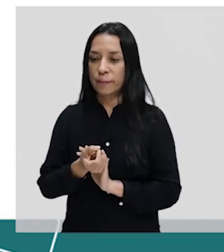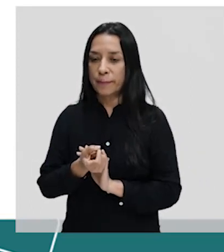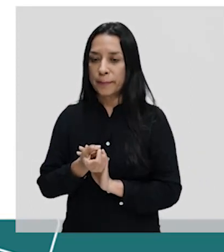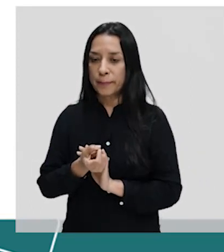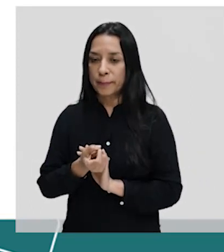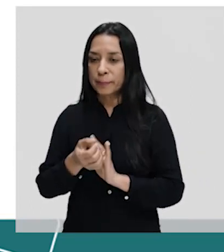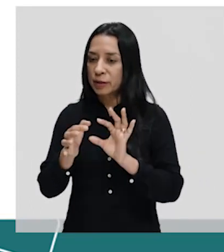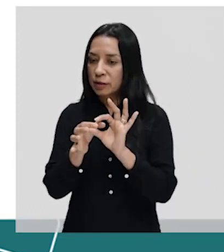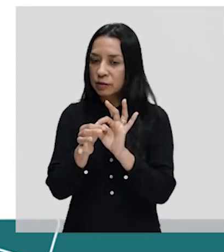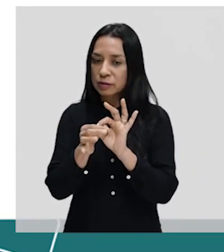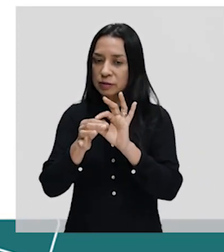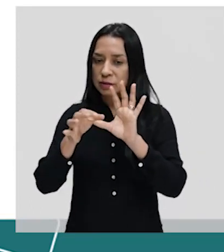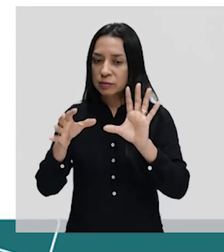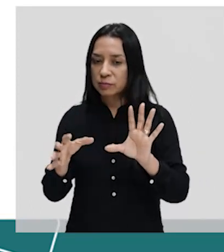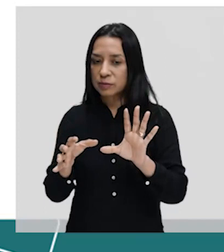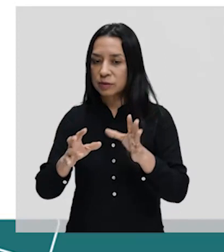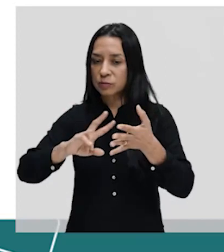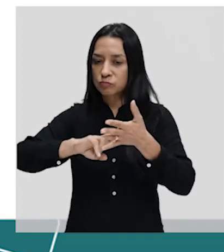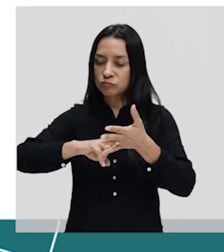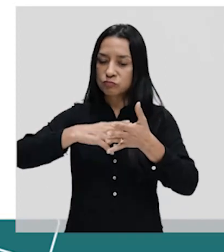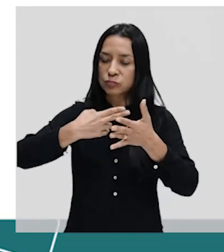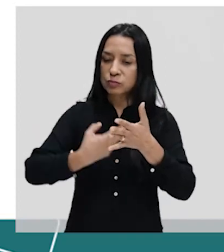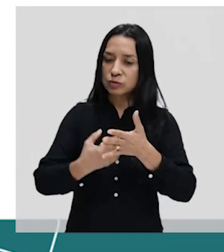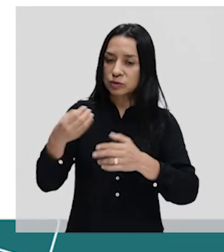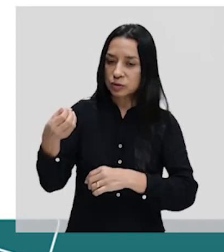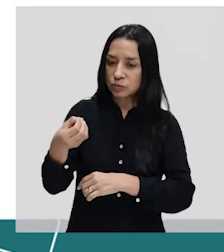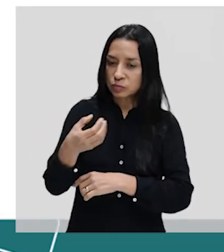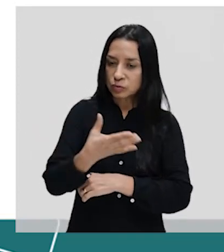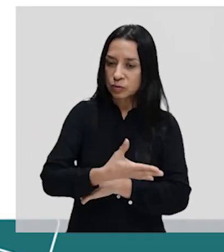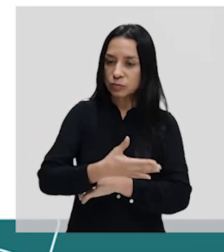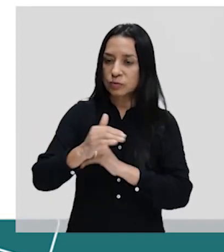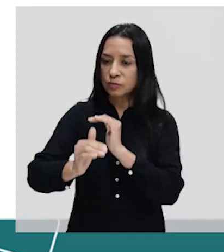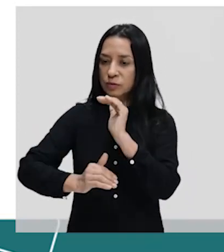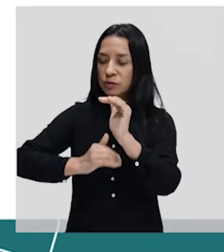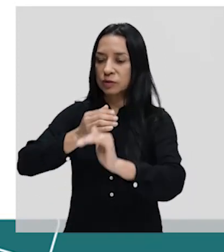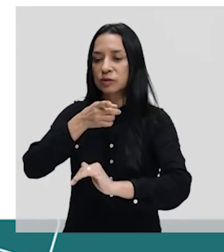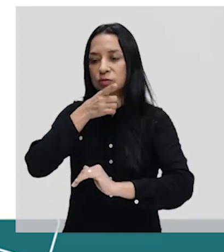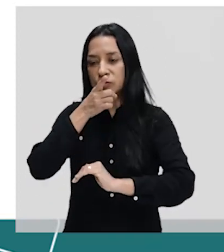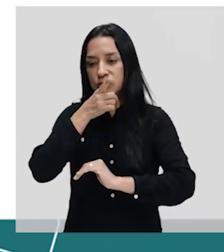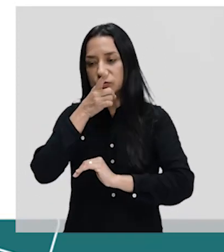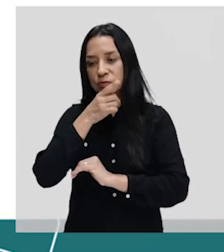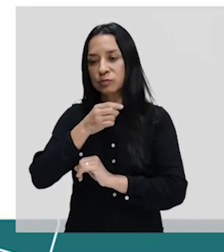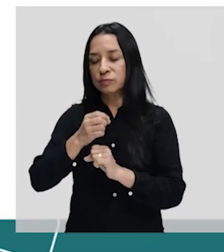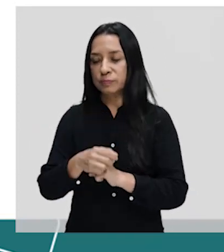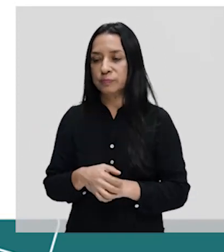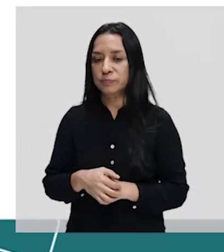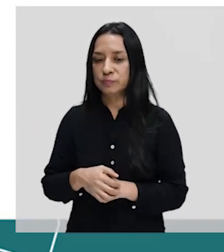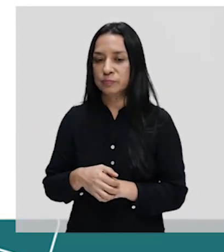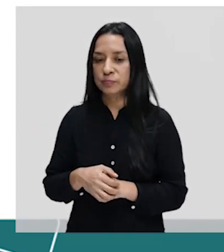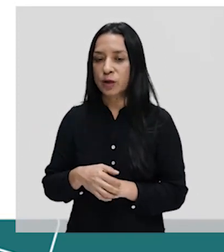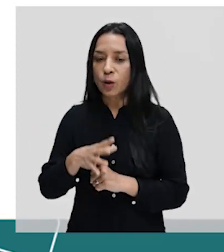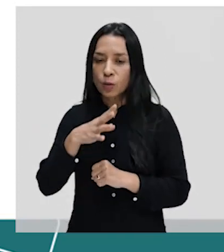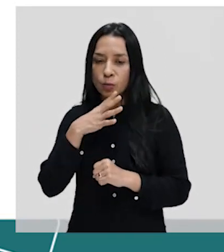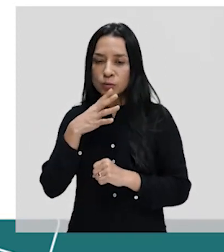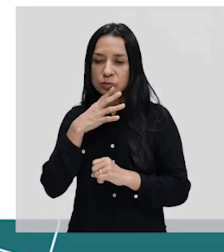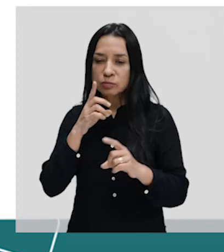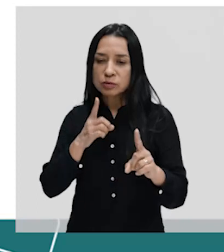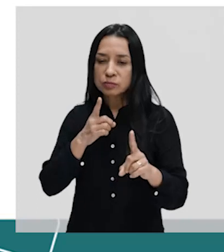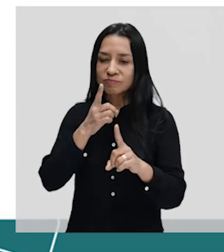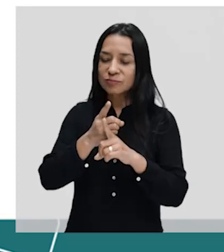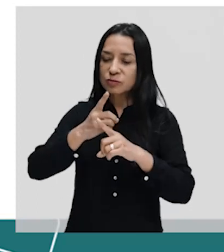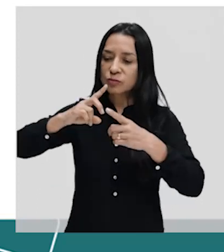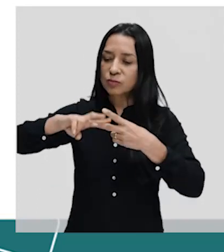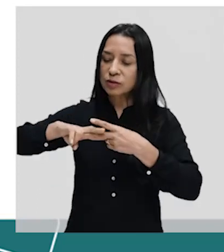à luz das novas descobertas sobre a hereditariedade. Vocês lembram que o Charles Darwin, em algumas situações, ele não